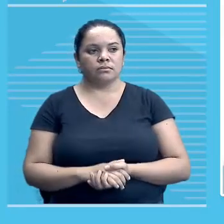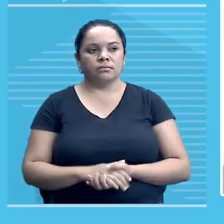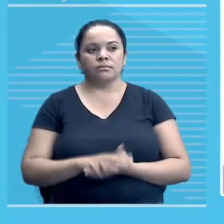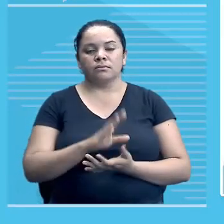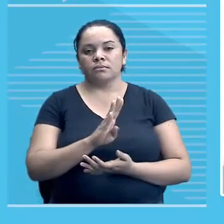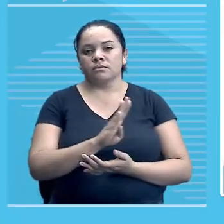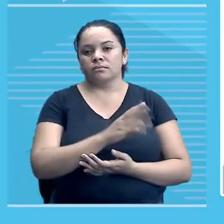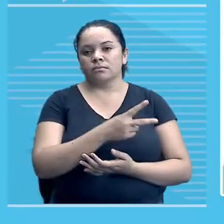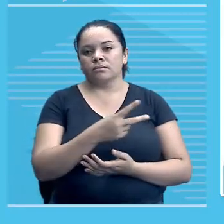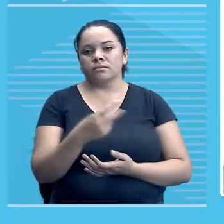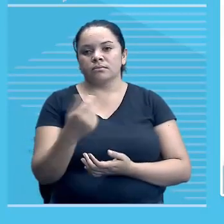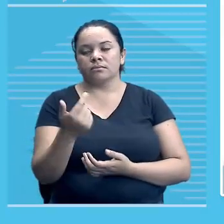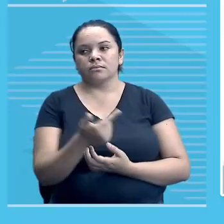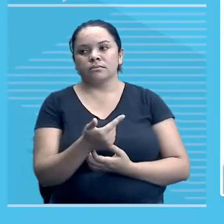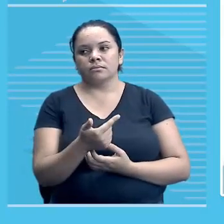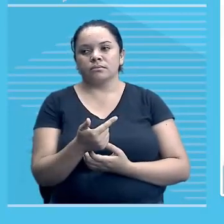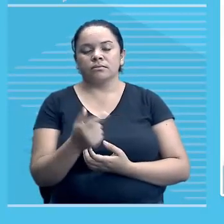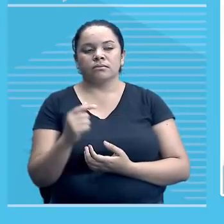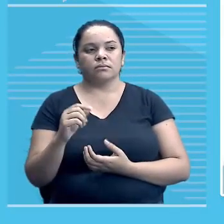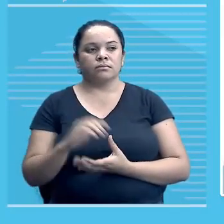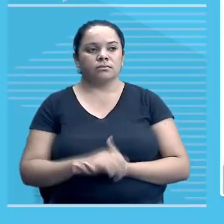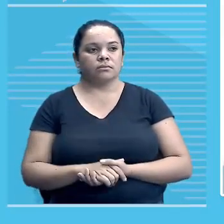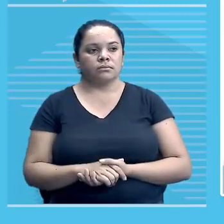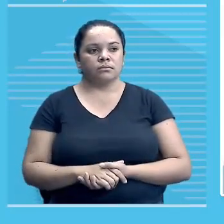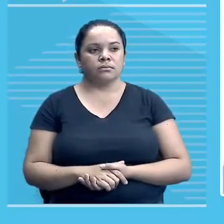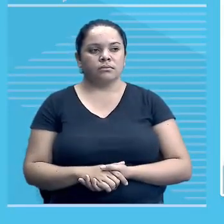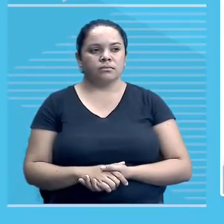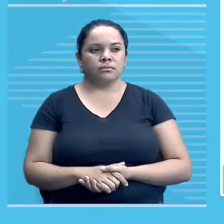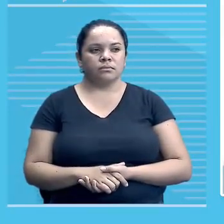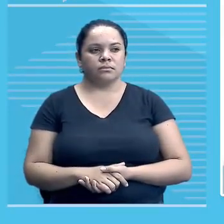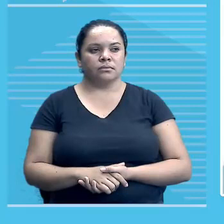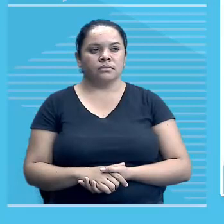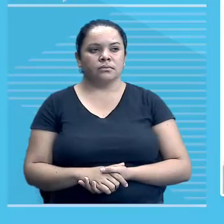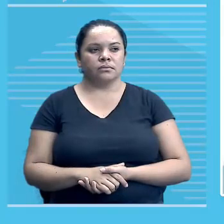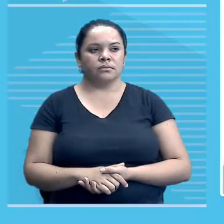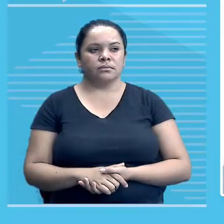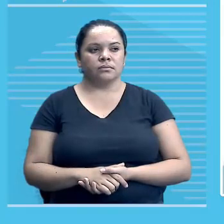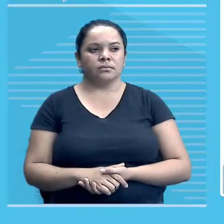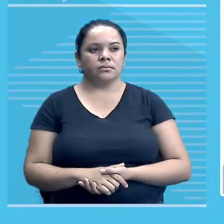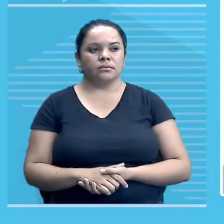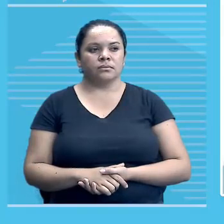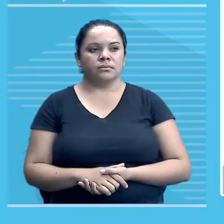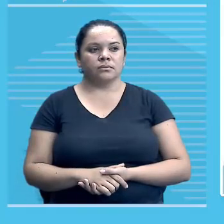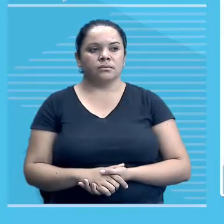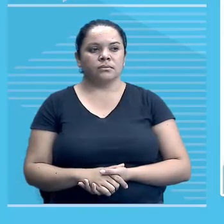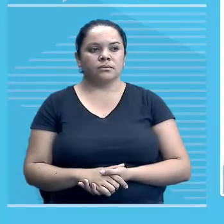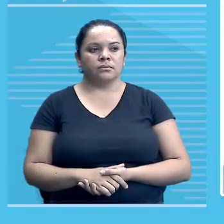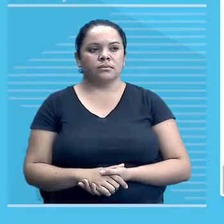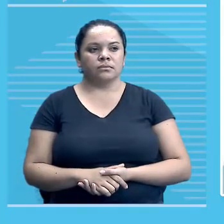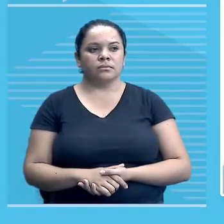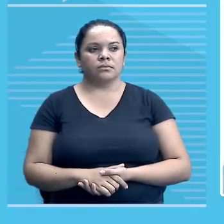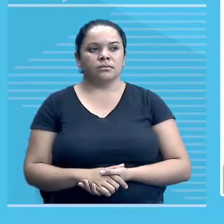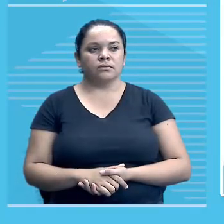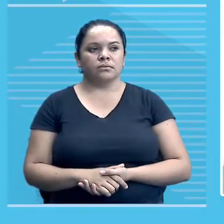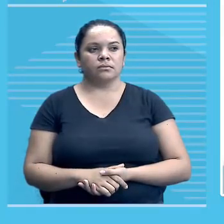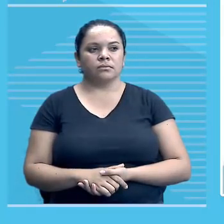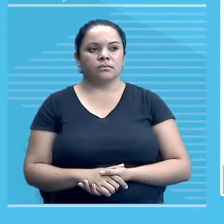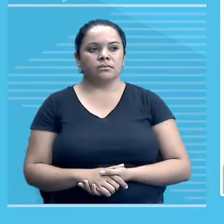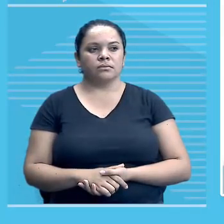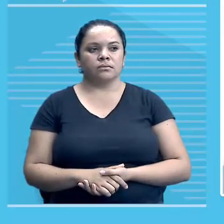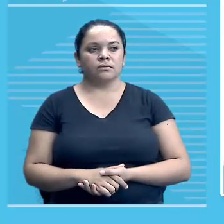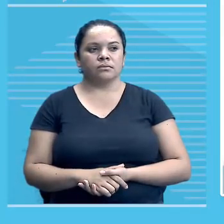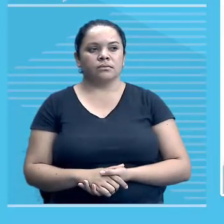2. Aí fica menos, menos 24.